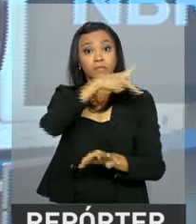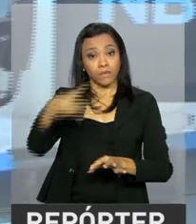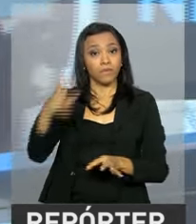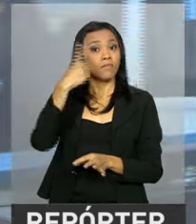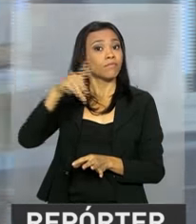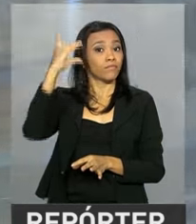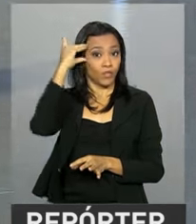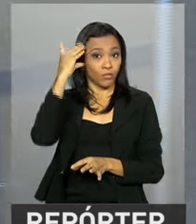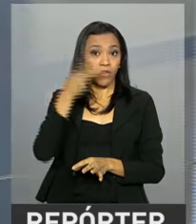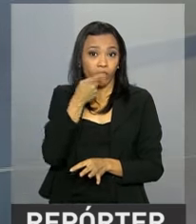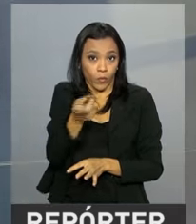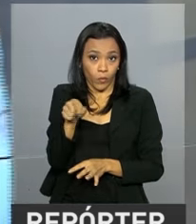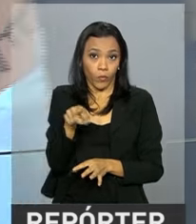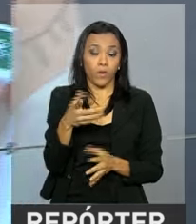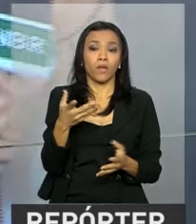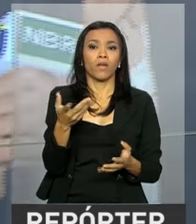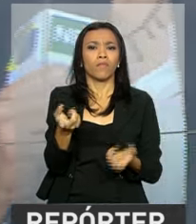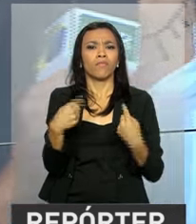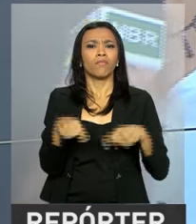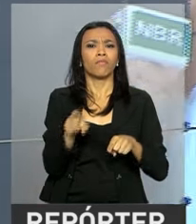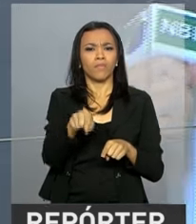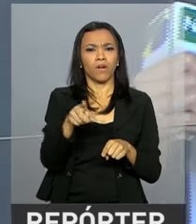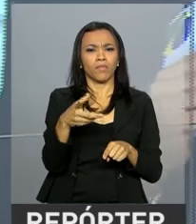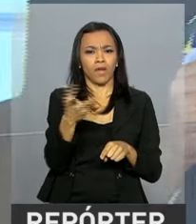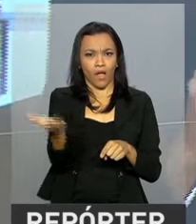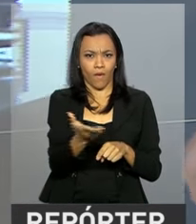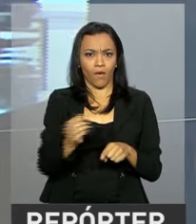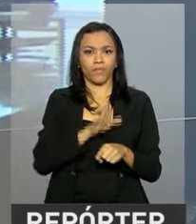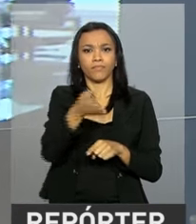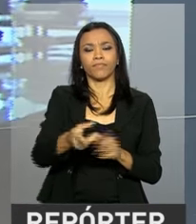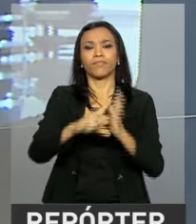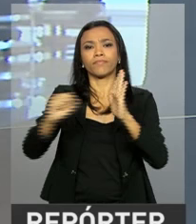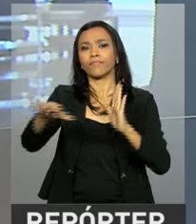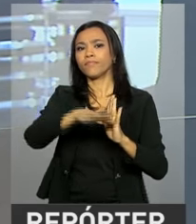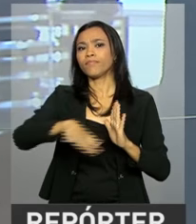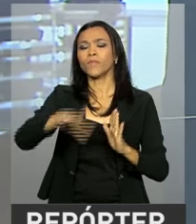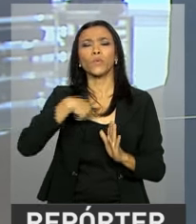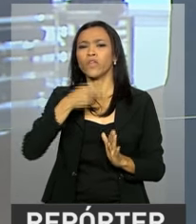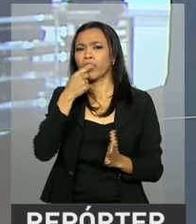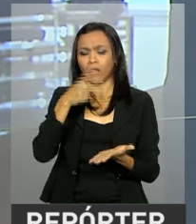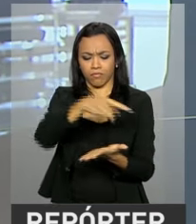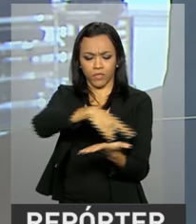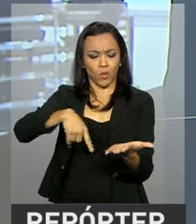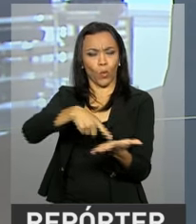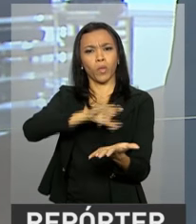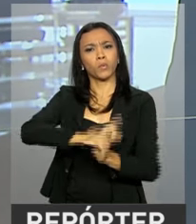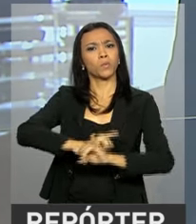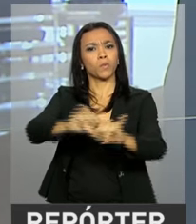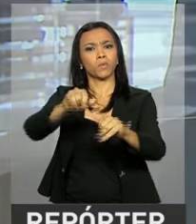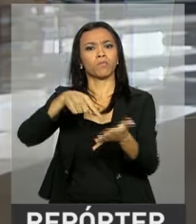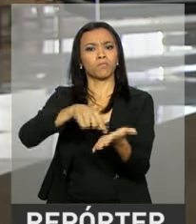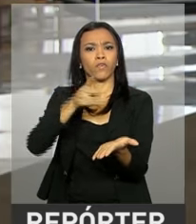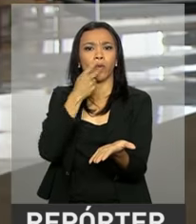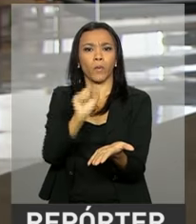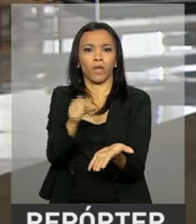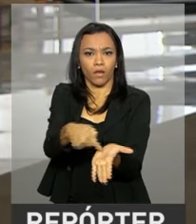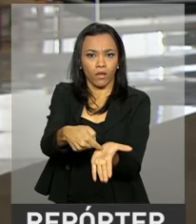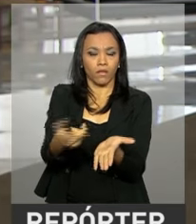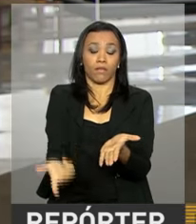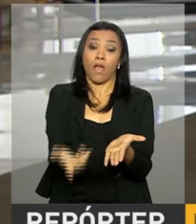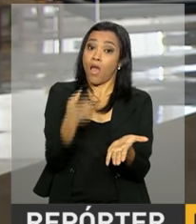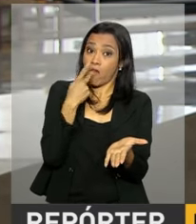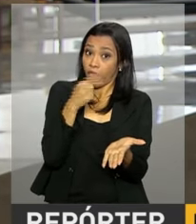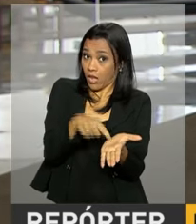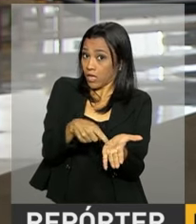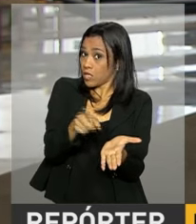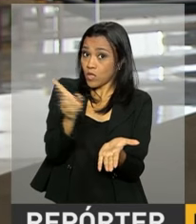vamos saber os detalhes sobre esse assunto com a Paula diot está lá no palácio Planalto Paula o que mais que diz essa nota Oi Leandro Bom dia pois é a nota Ela